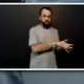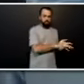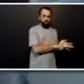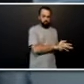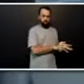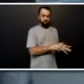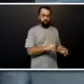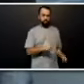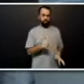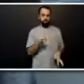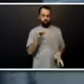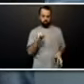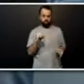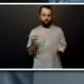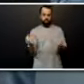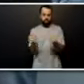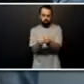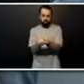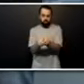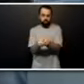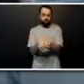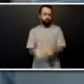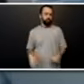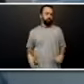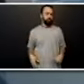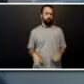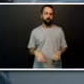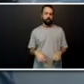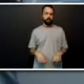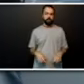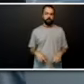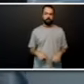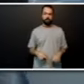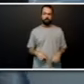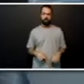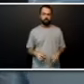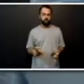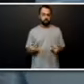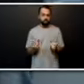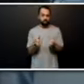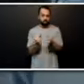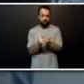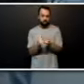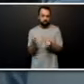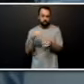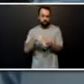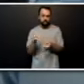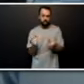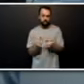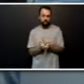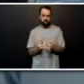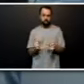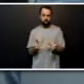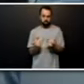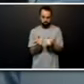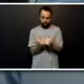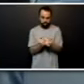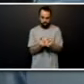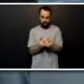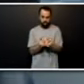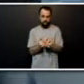negativos e o zero. O que é um subconjunto? É um